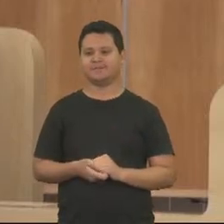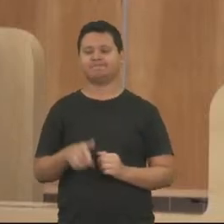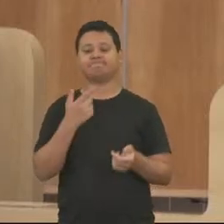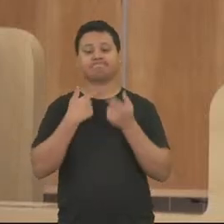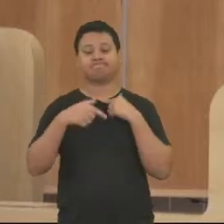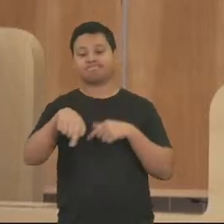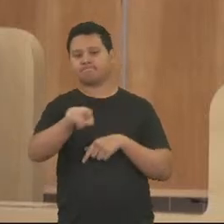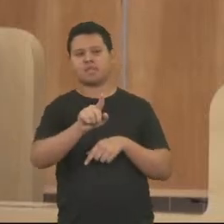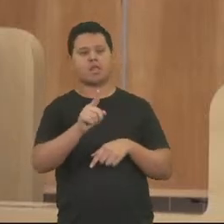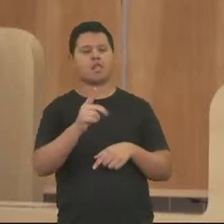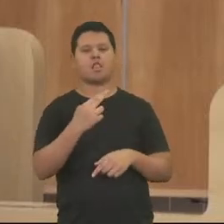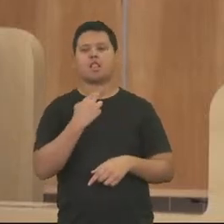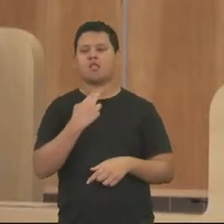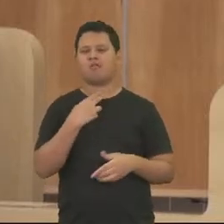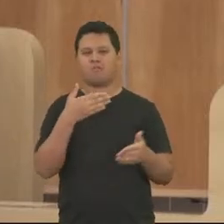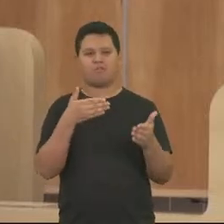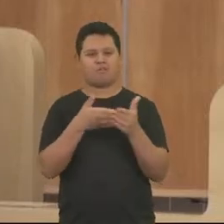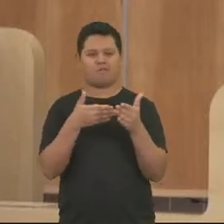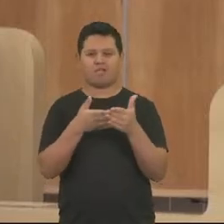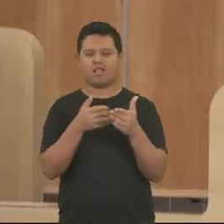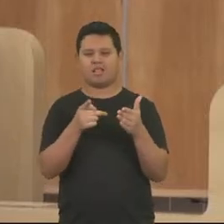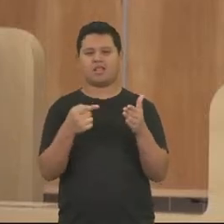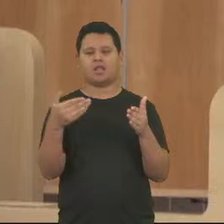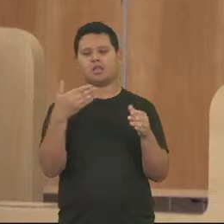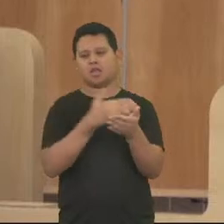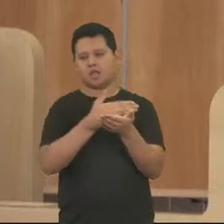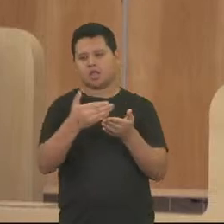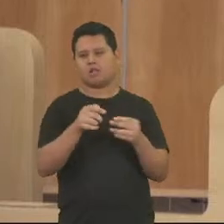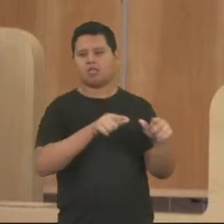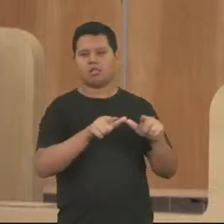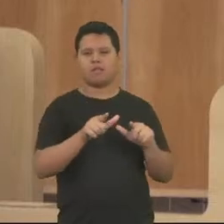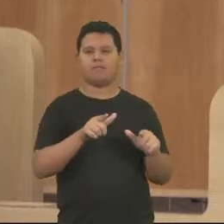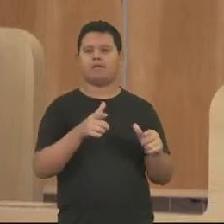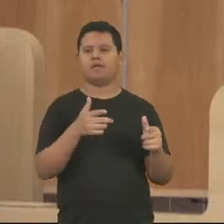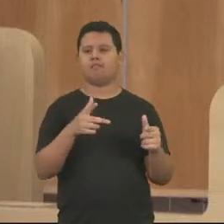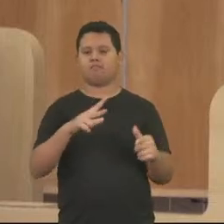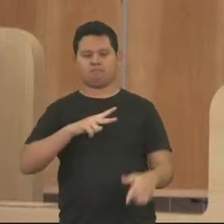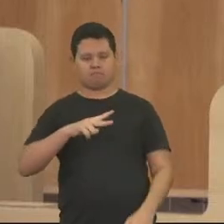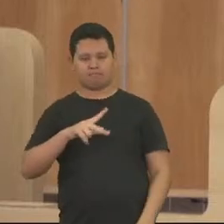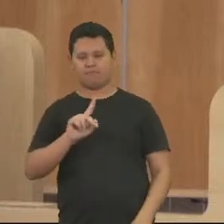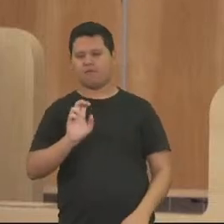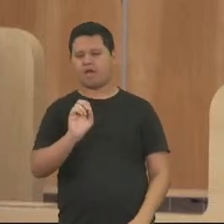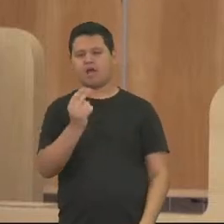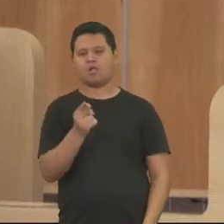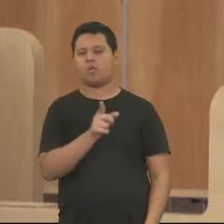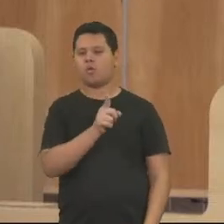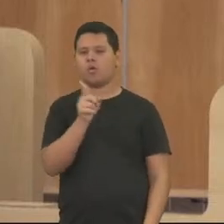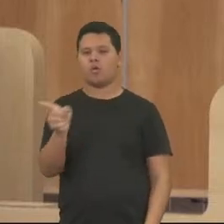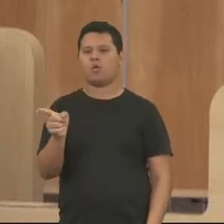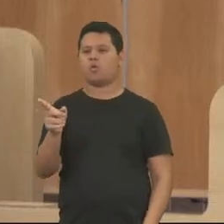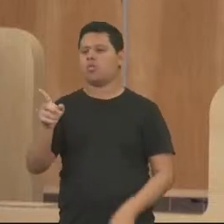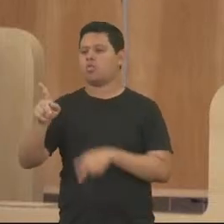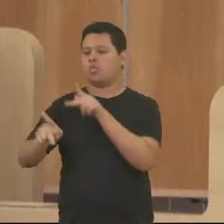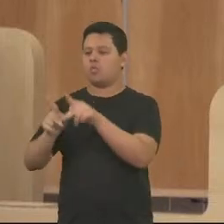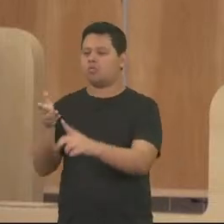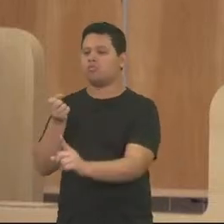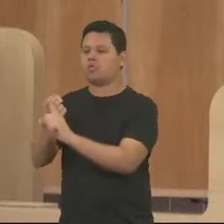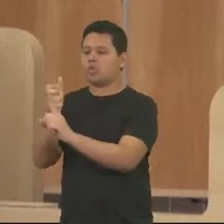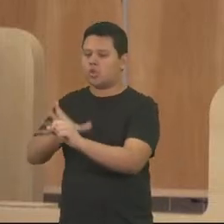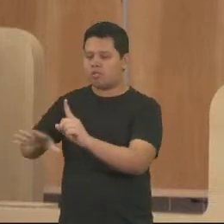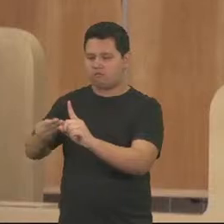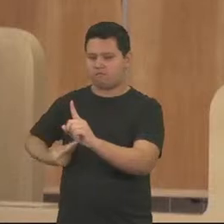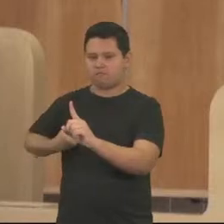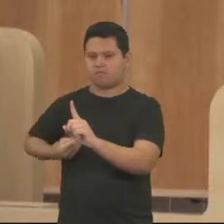venha interferir na iniciativa privada, que não venha interferir no cotidiano das pessoas. Mas,